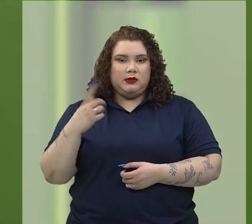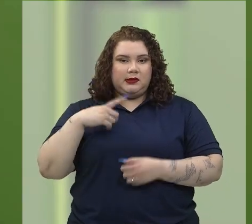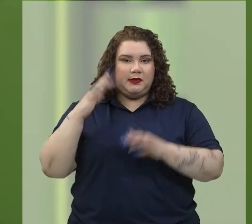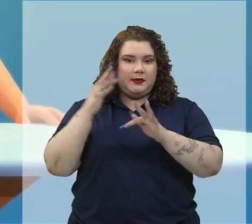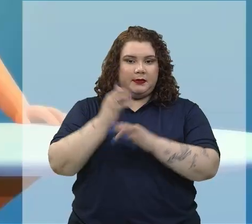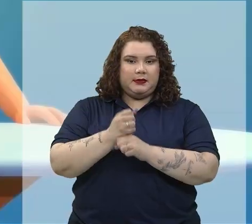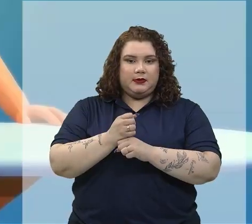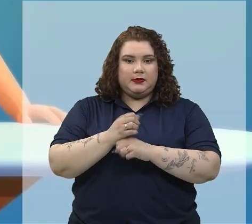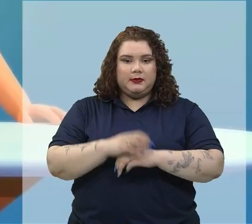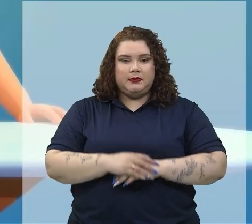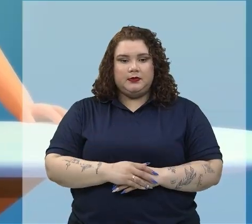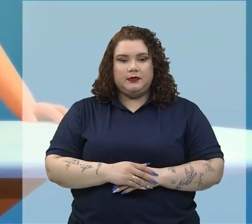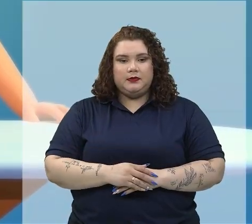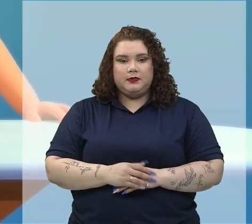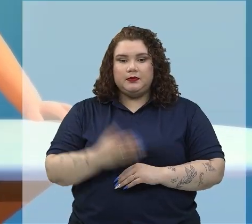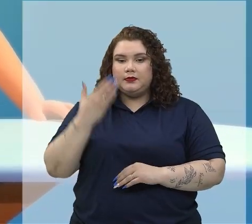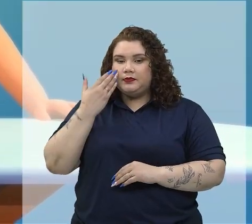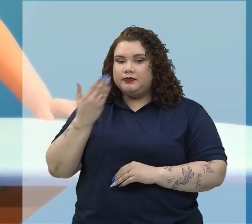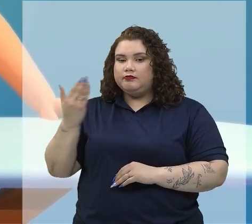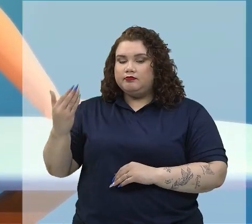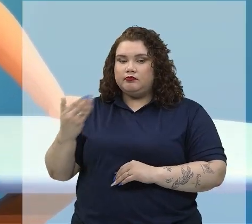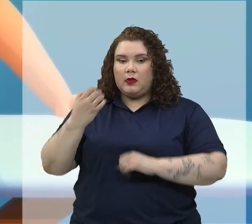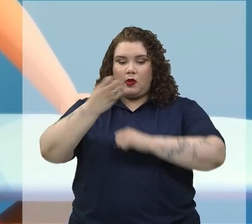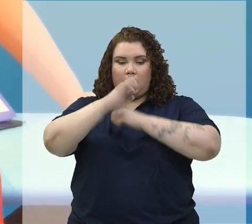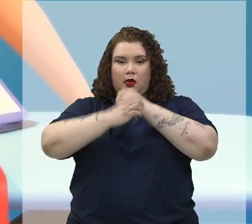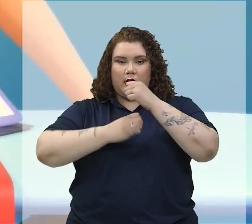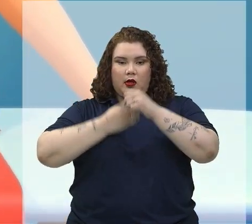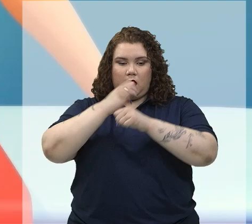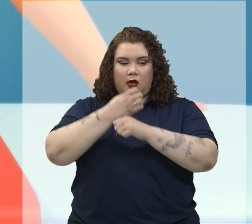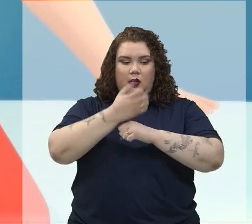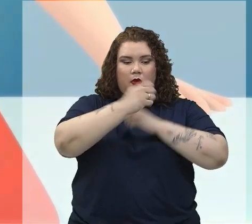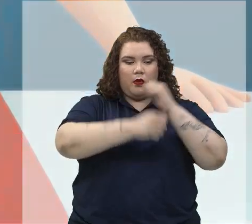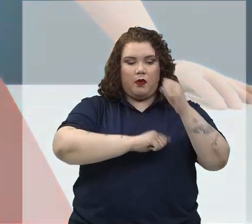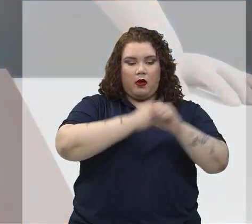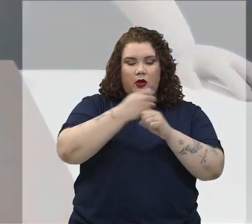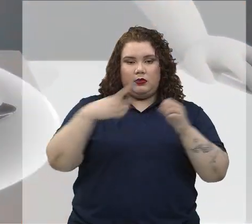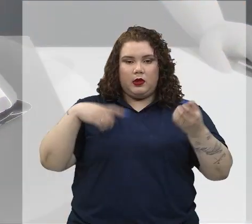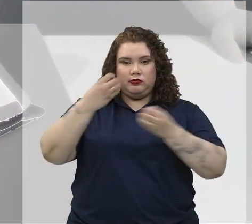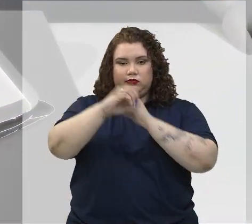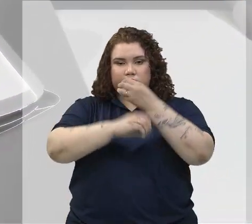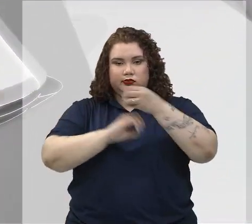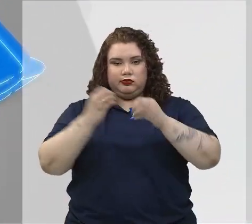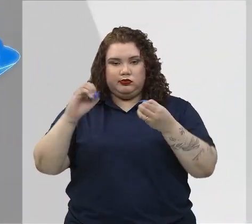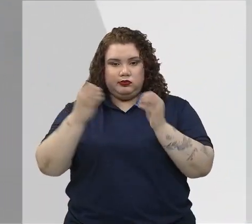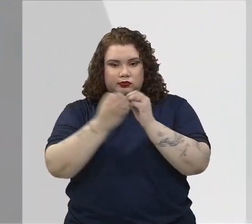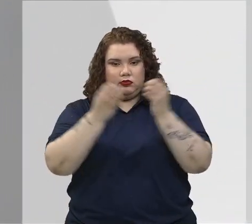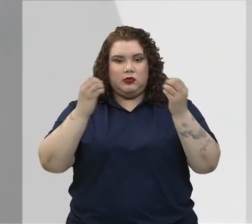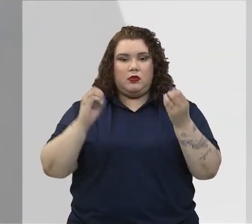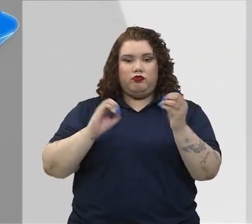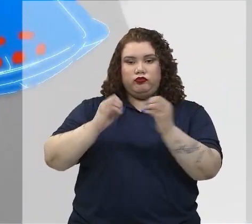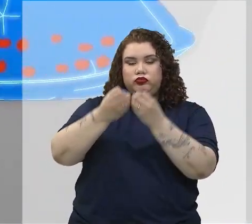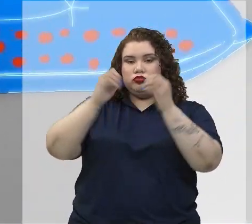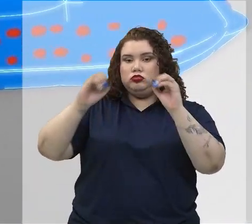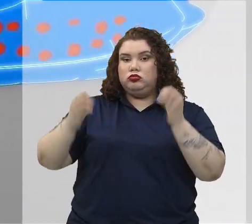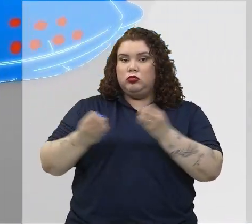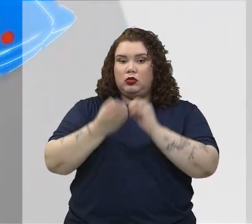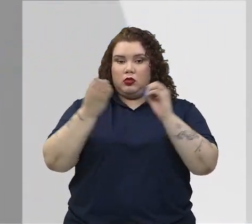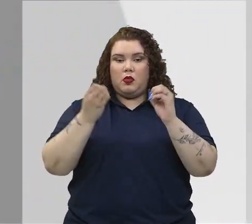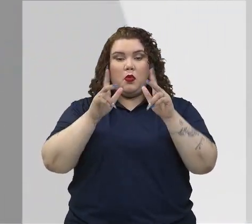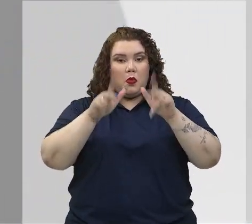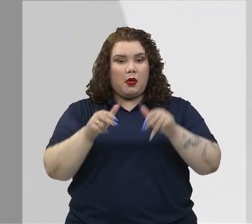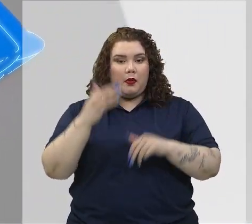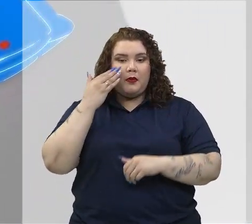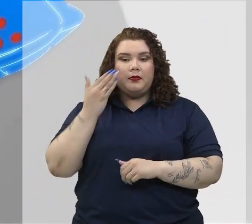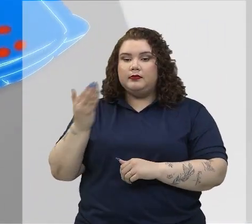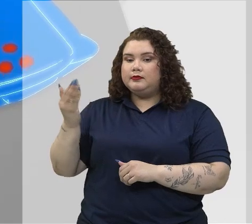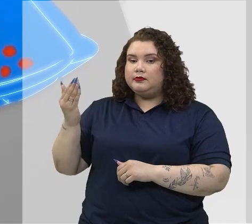lá? Quando os elétrons viajam entre os átomos de uma substância, eles esbarram em outros elétrons e no próprio núcleo,